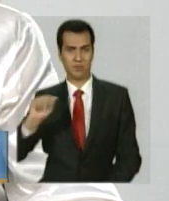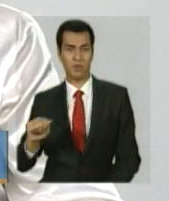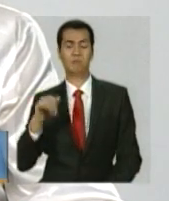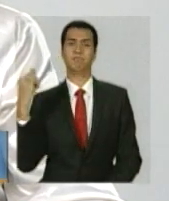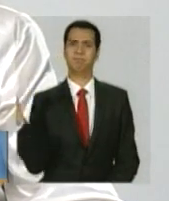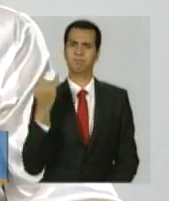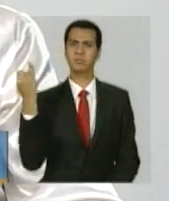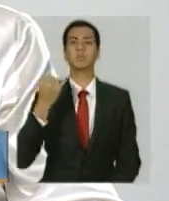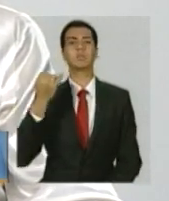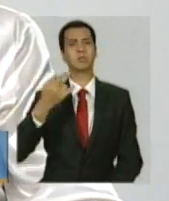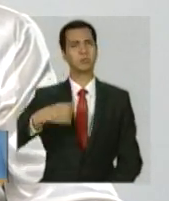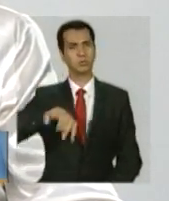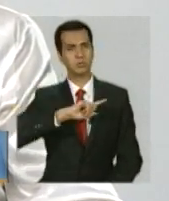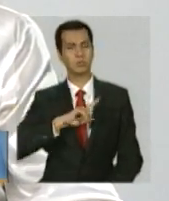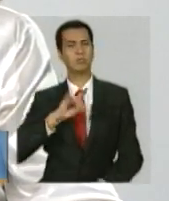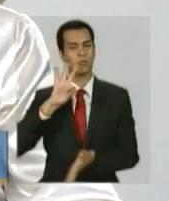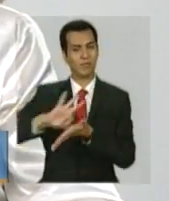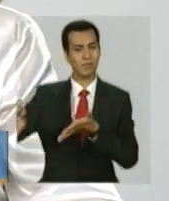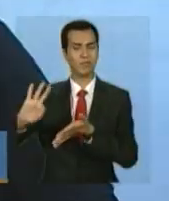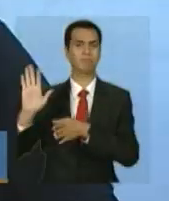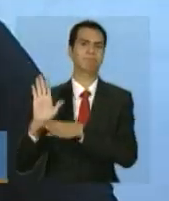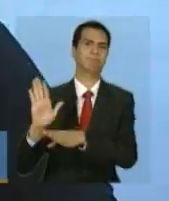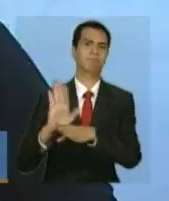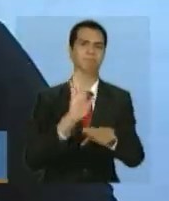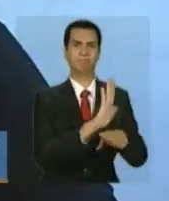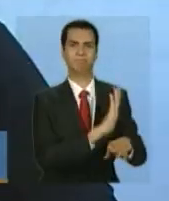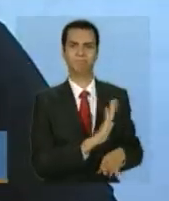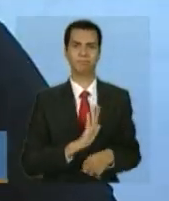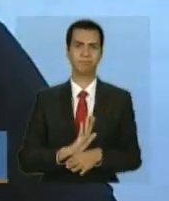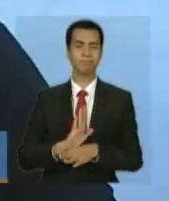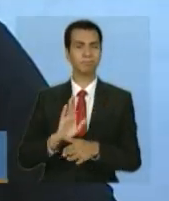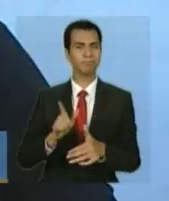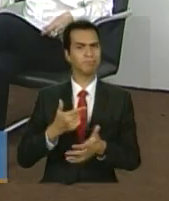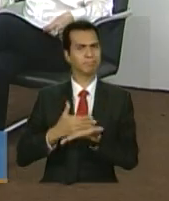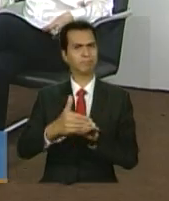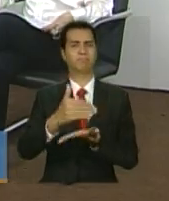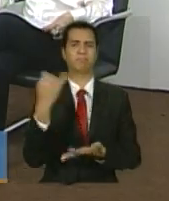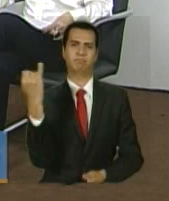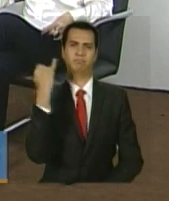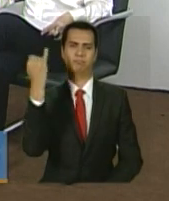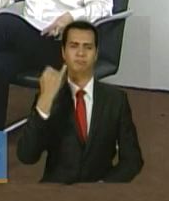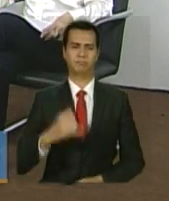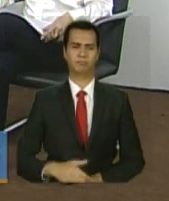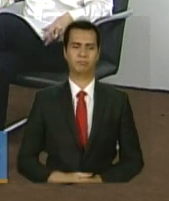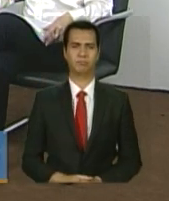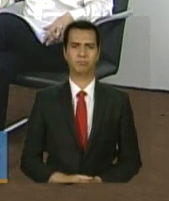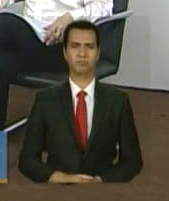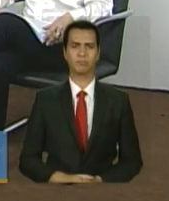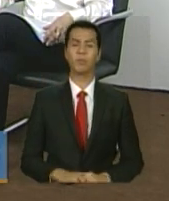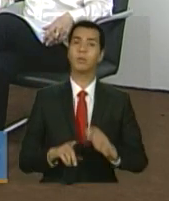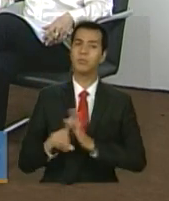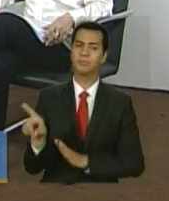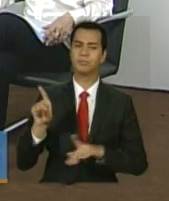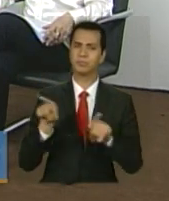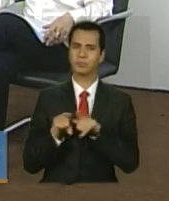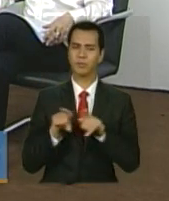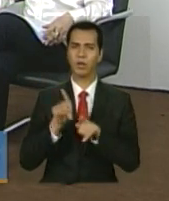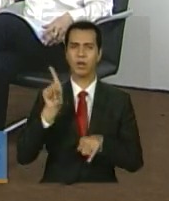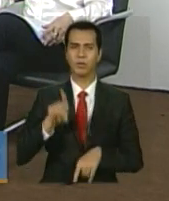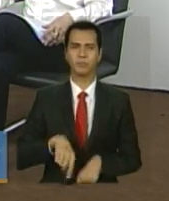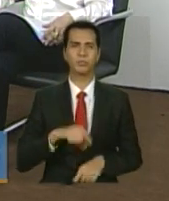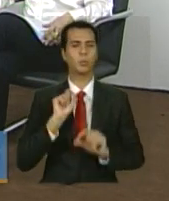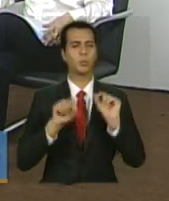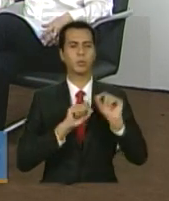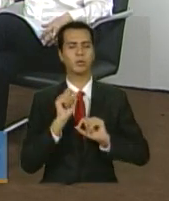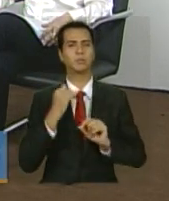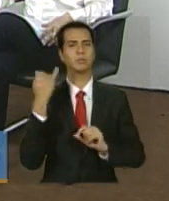pilar do Plano Brasil Sem Miséria e essa porta de entrada do plano. E aí, inclusive, para a identificação do que eles consideram como